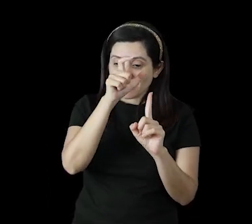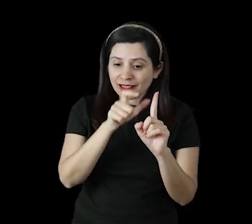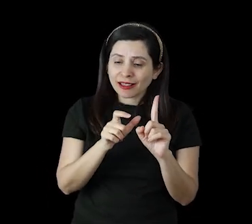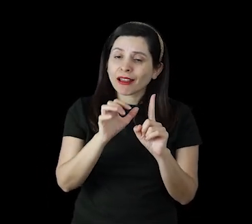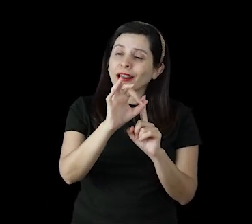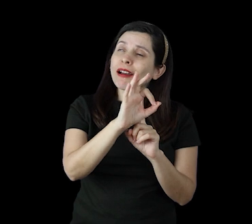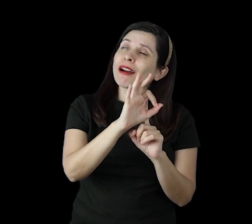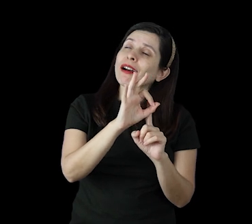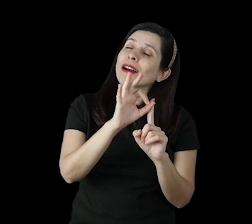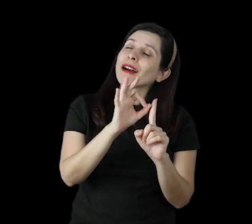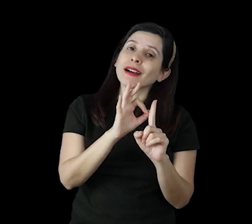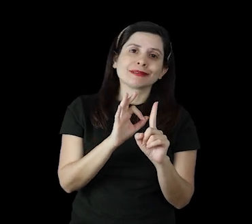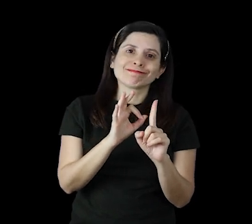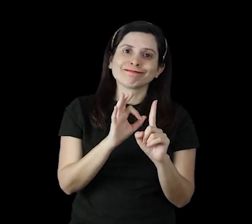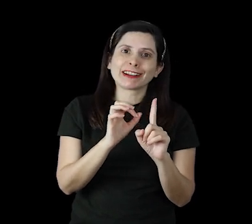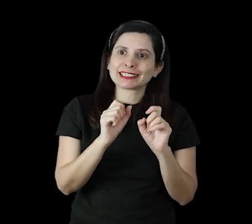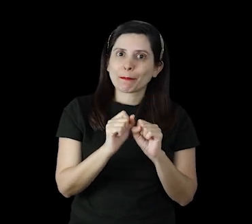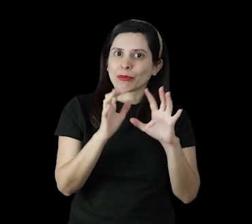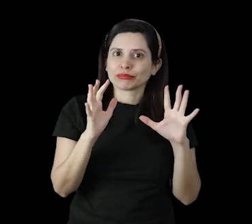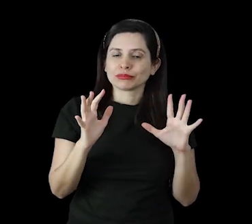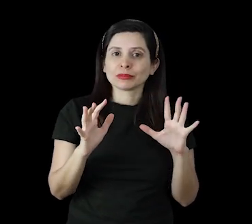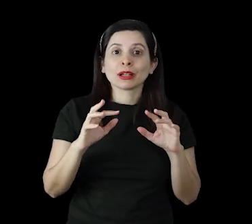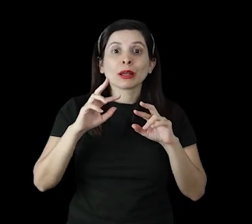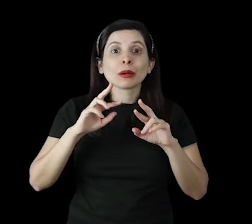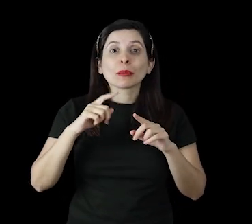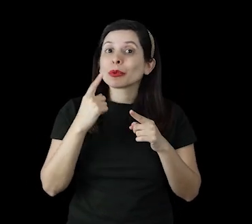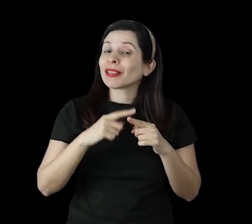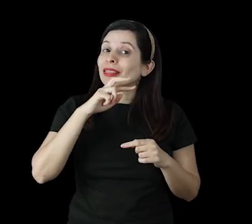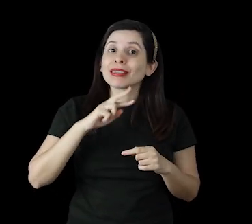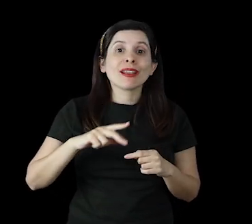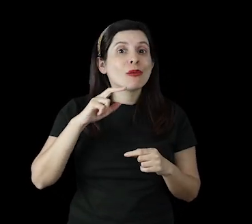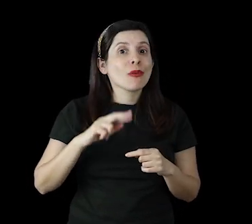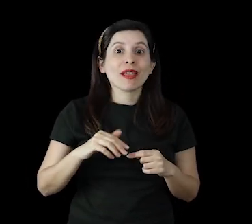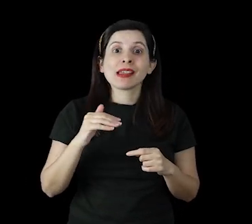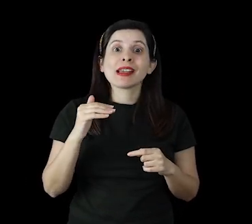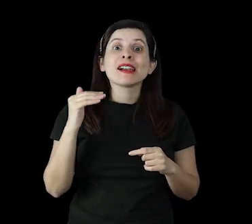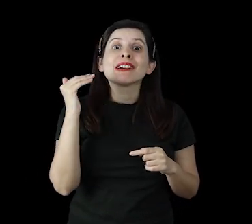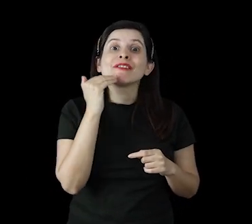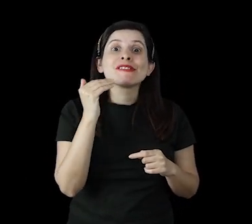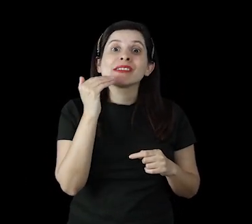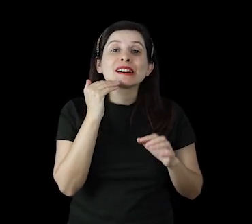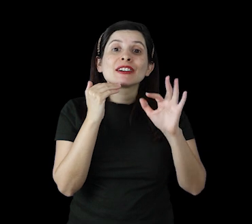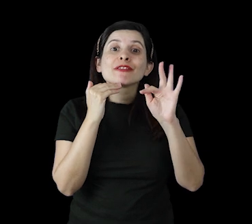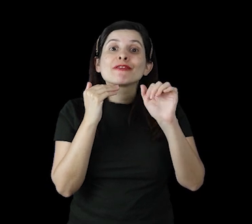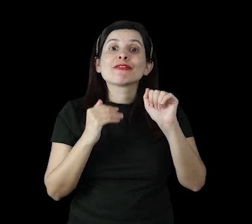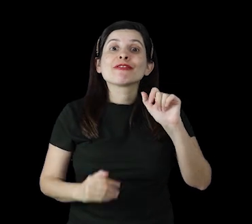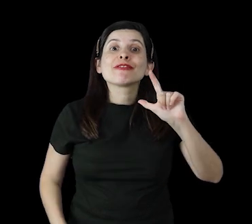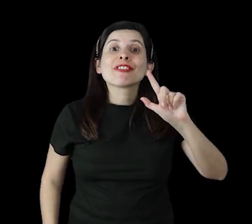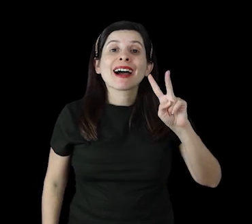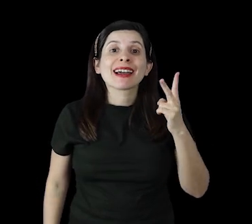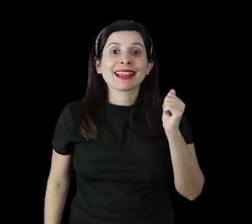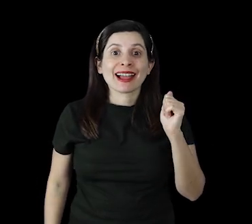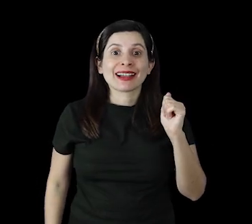distraído. Isso não vai fazer efeito, porque não é uma falha de caráter, né? Mas é talvez